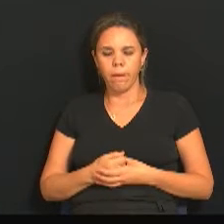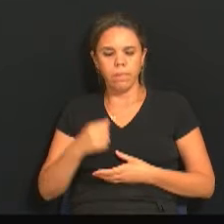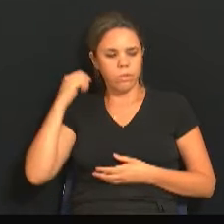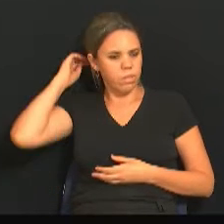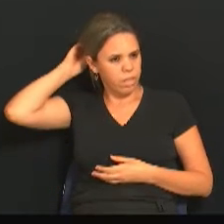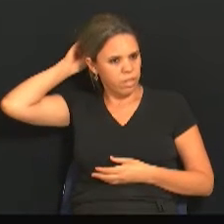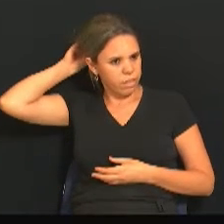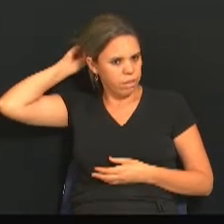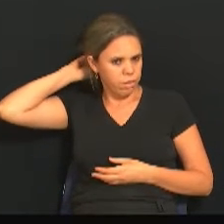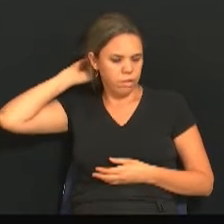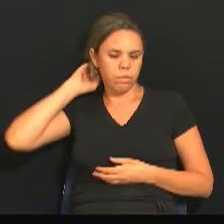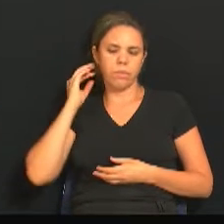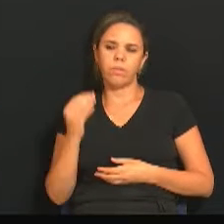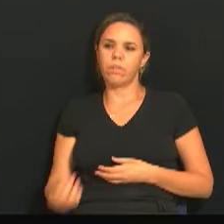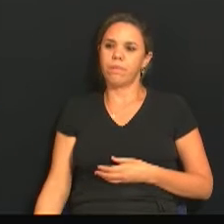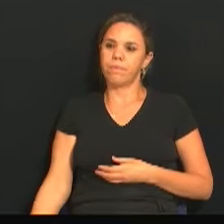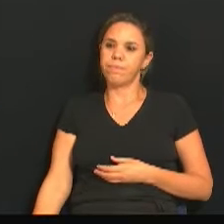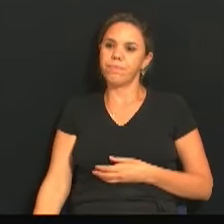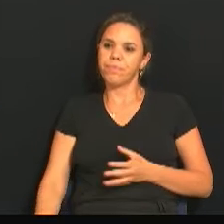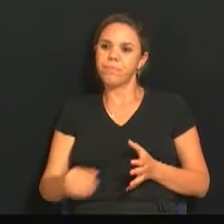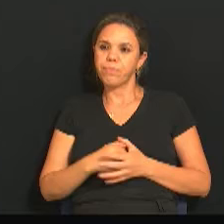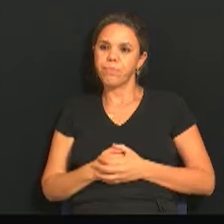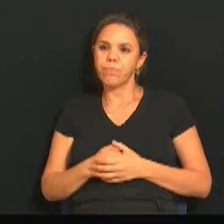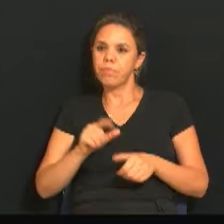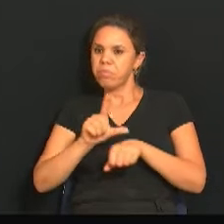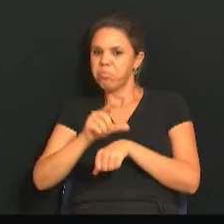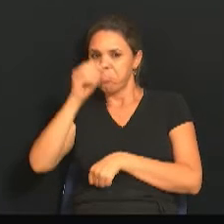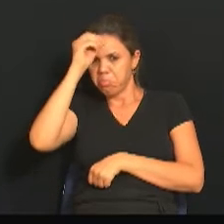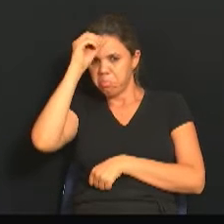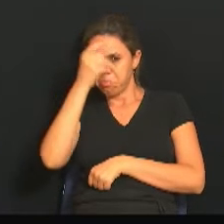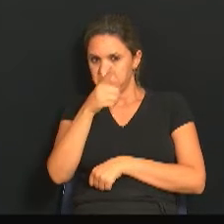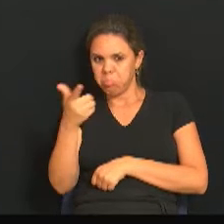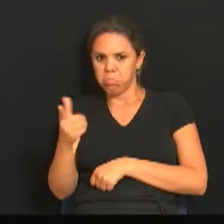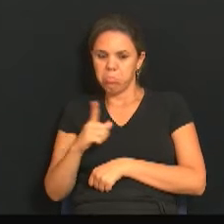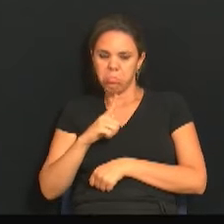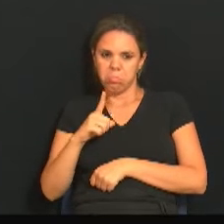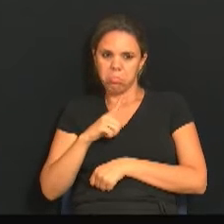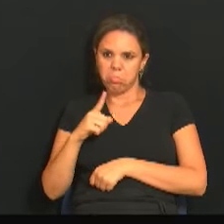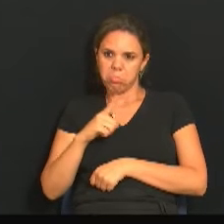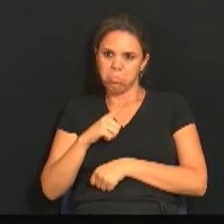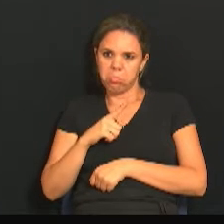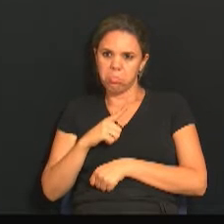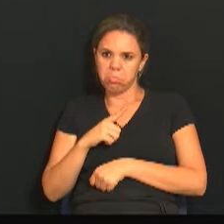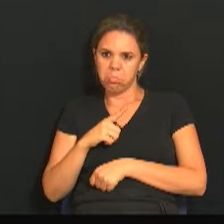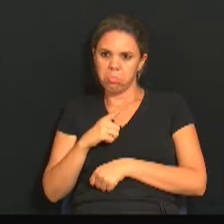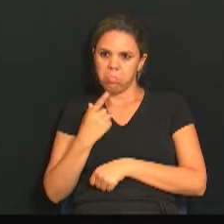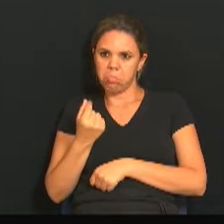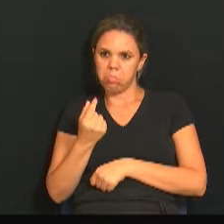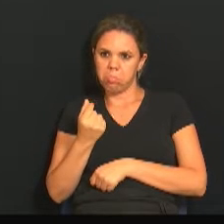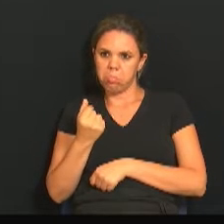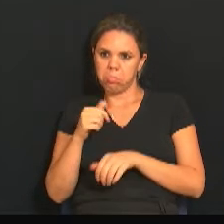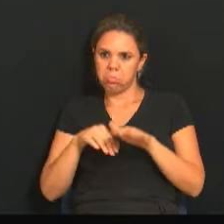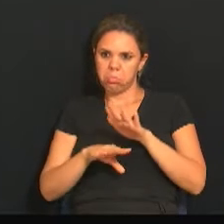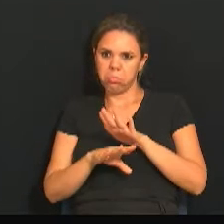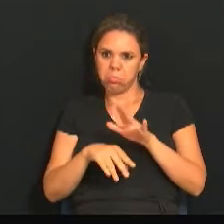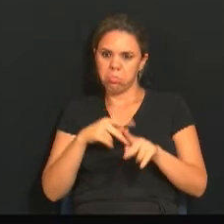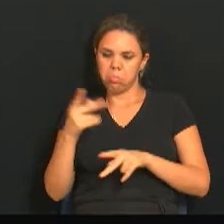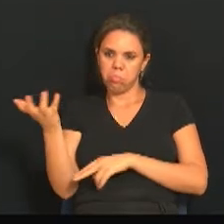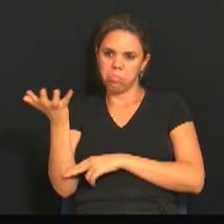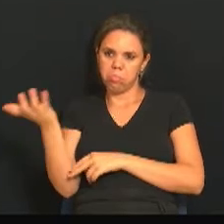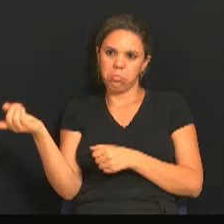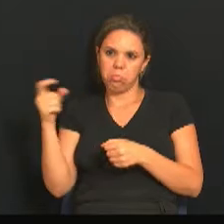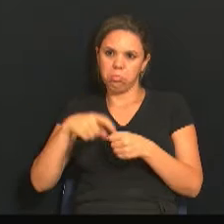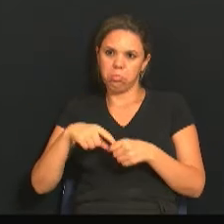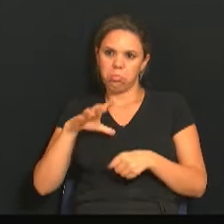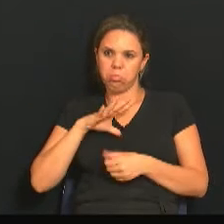em andamento, que os comerciantes não sabem que eles existem. Nós não sabemos que tem dinheiro para a população de rua voltar para a